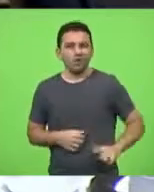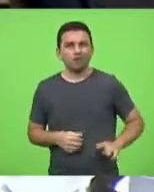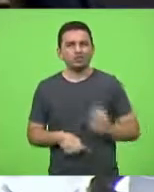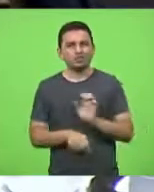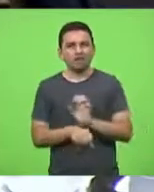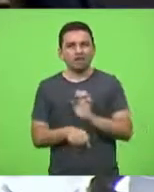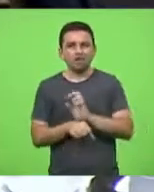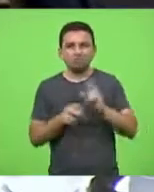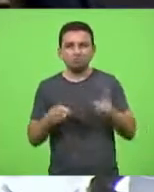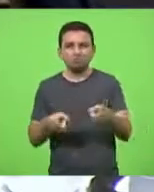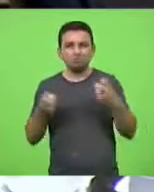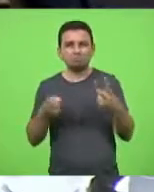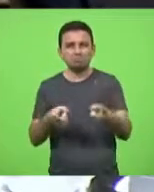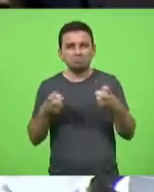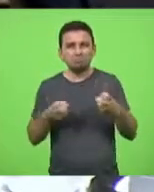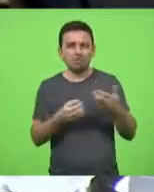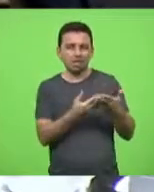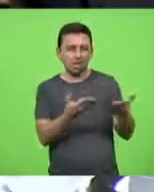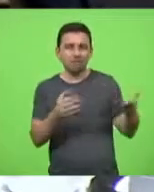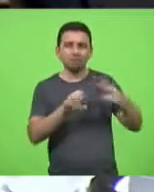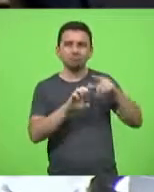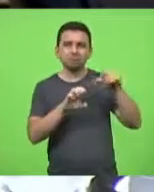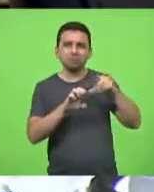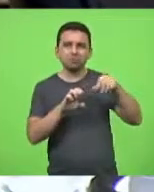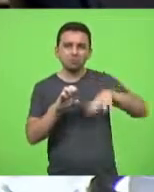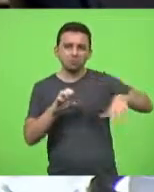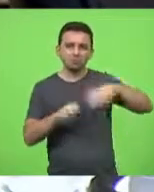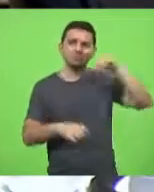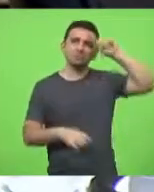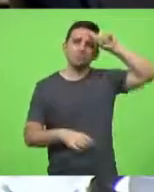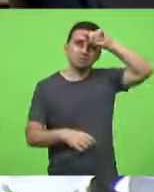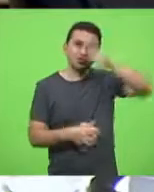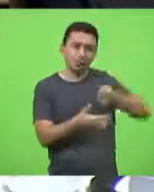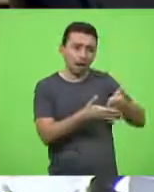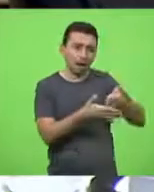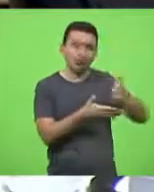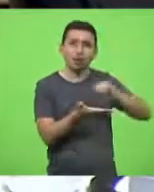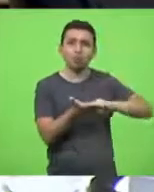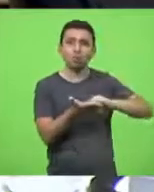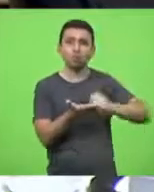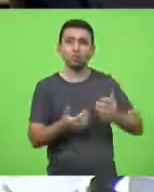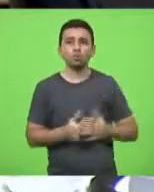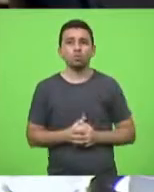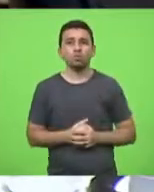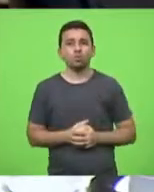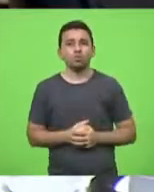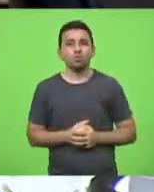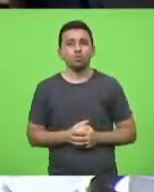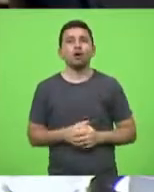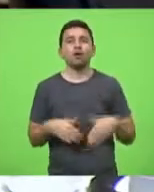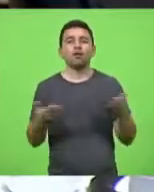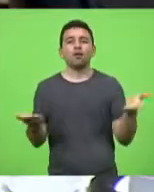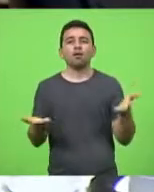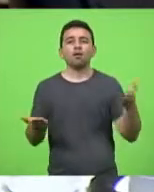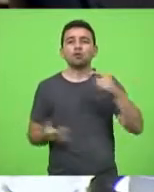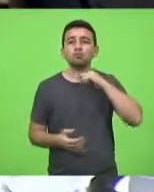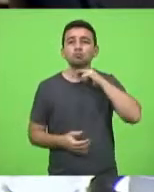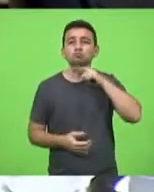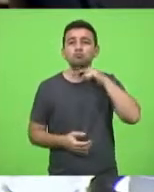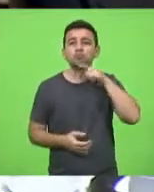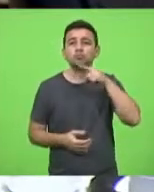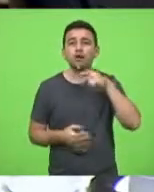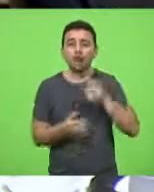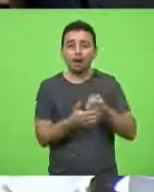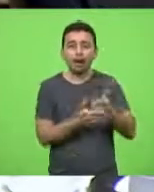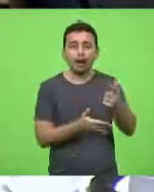extorque o empreendedor que está com dificuldade de pagar os impostos. E agora não consegue nem pagar as dívidas e